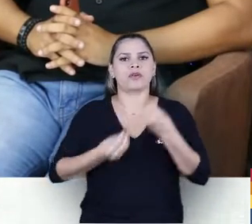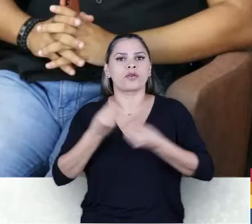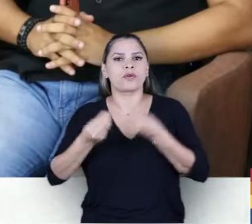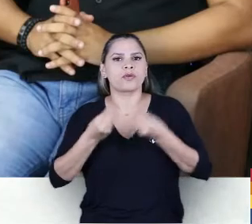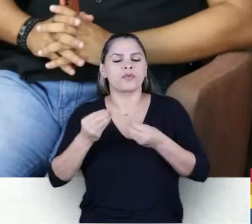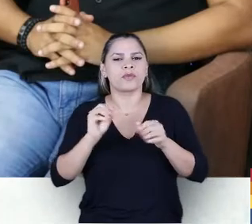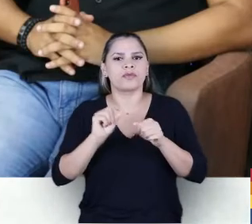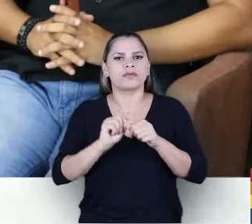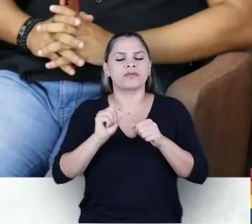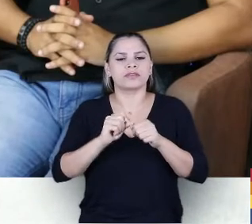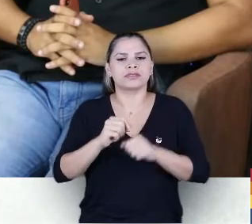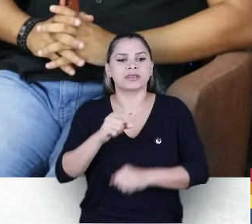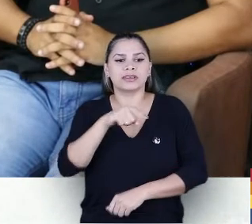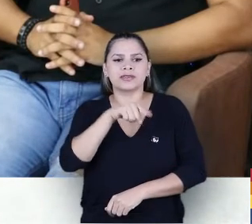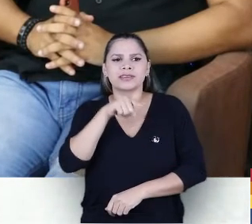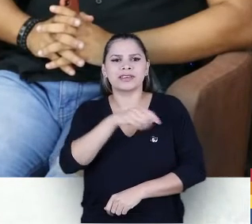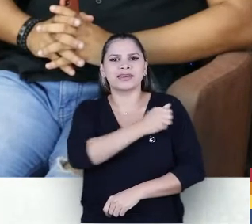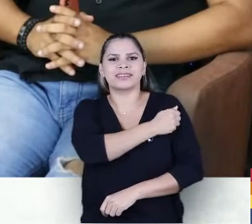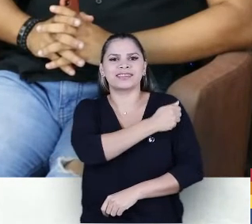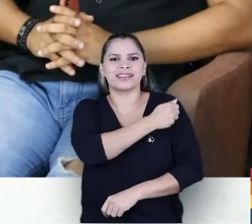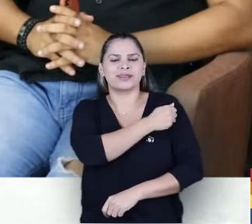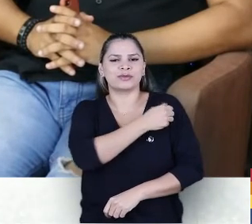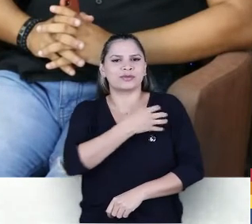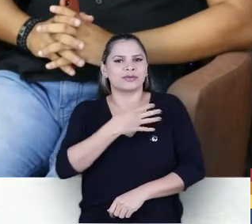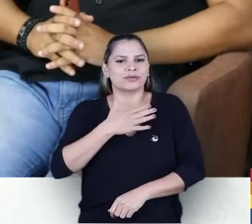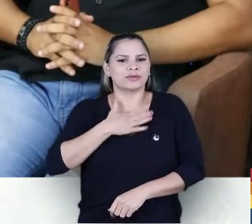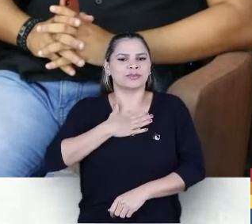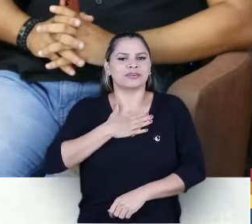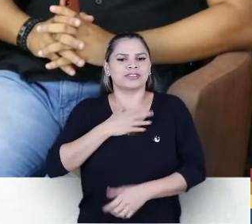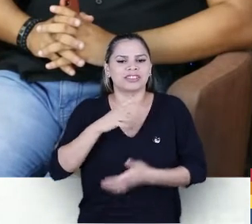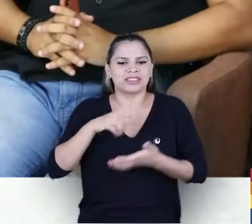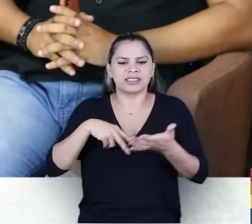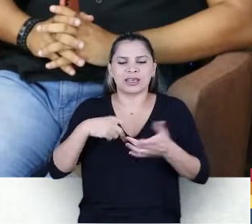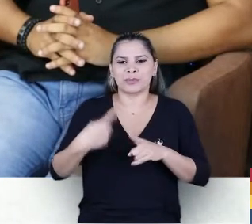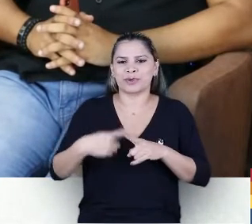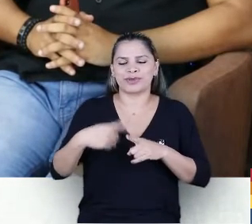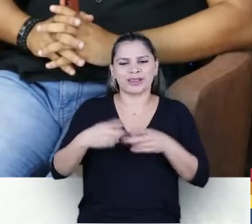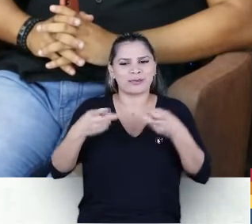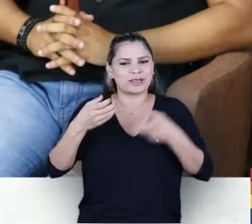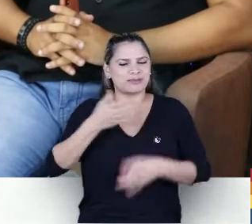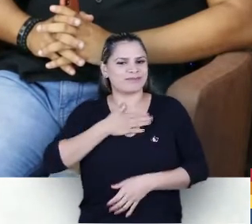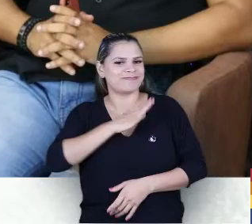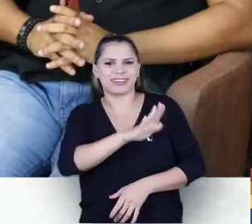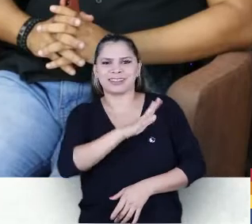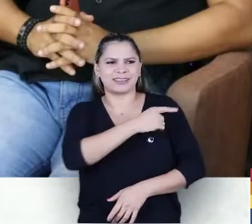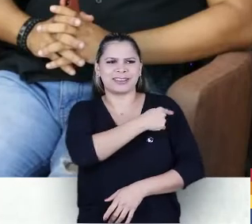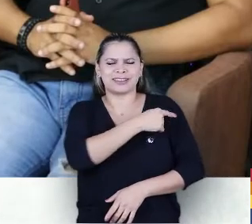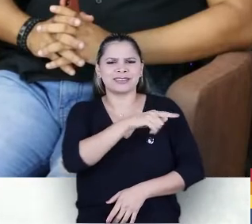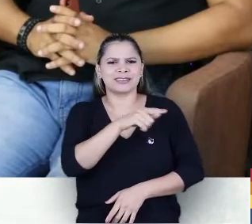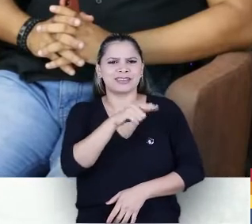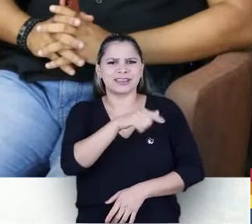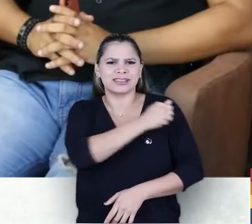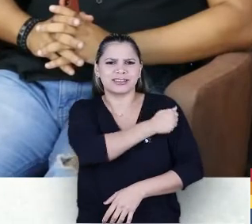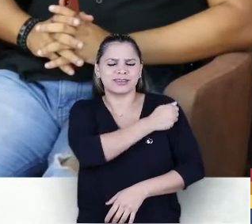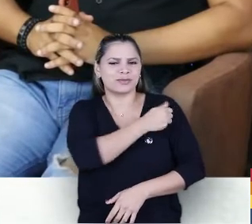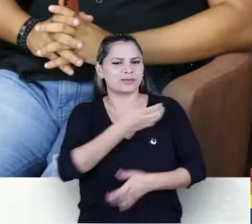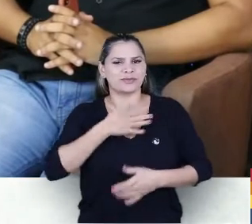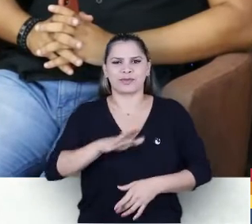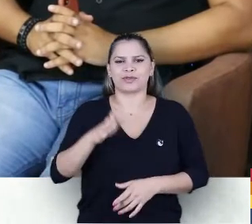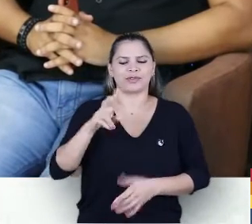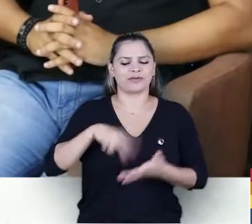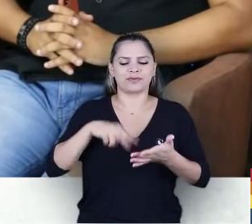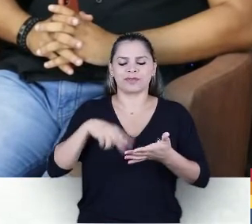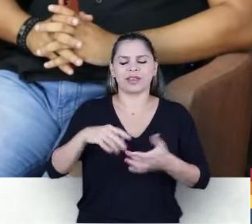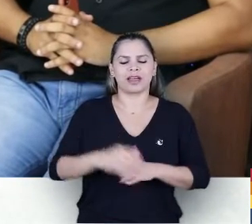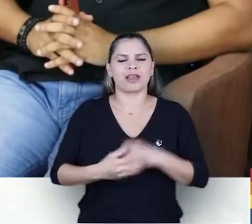viciados em Netflix, vamos dizer assim. Então, como eu vou conseguir sensibilizar esses alunos? Eu já percebi que eles não gostam de ler,